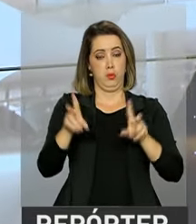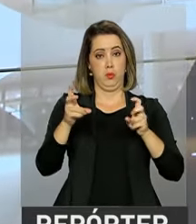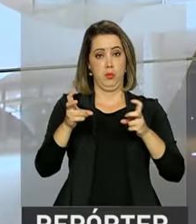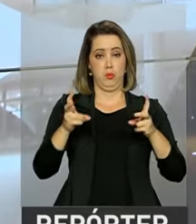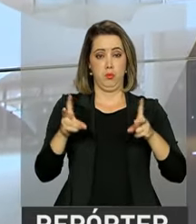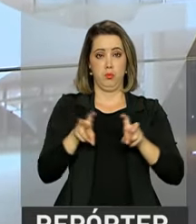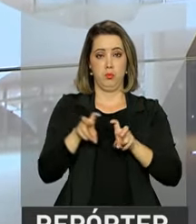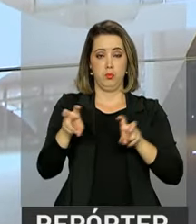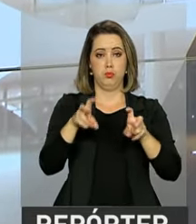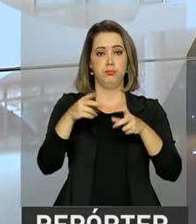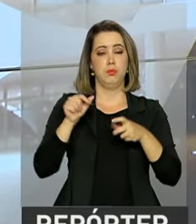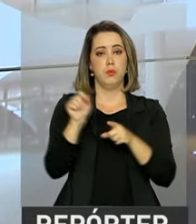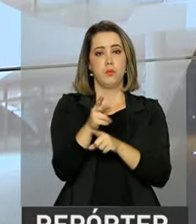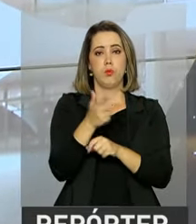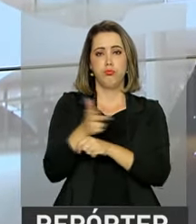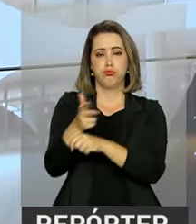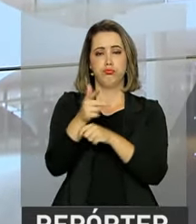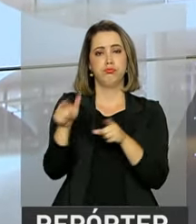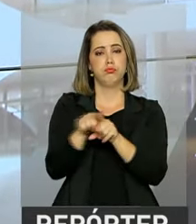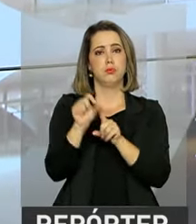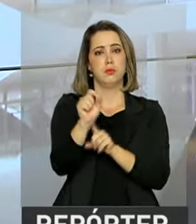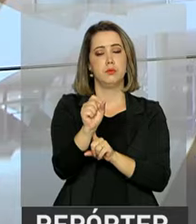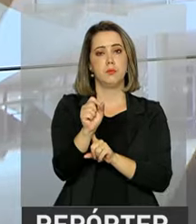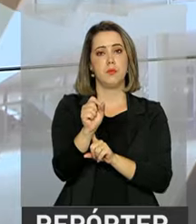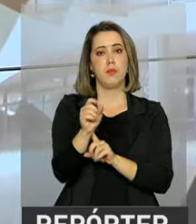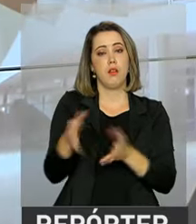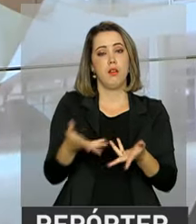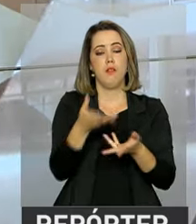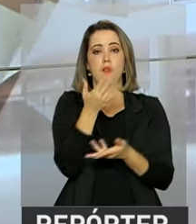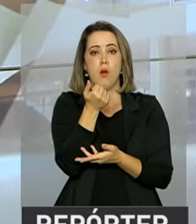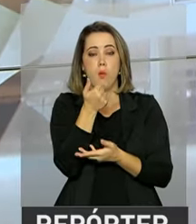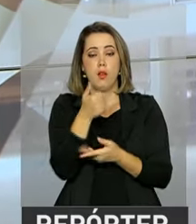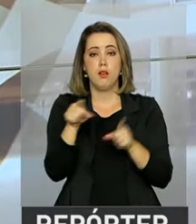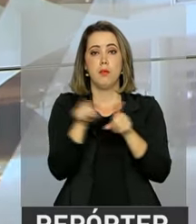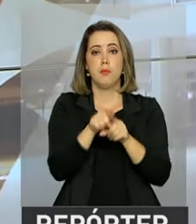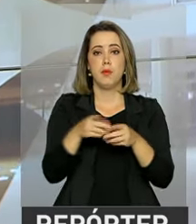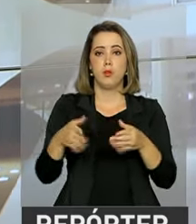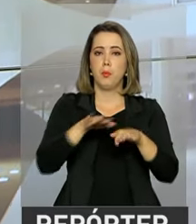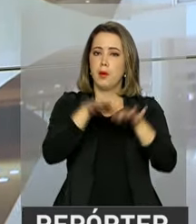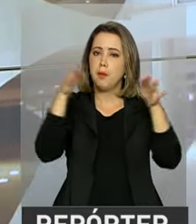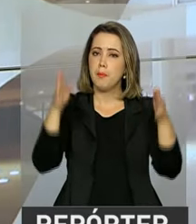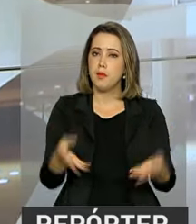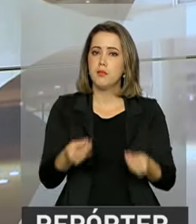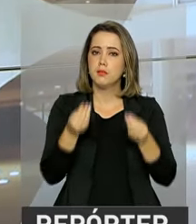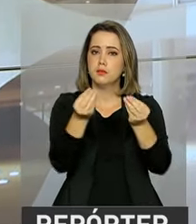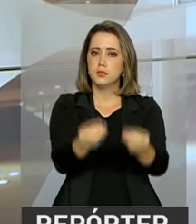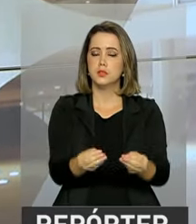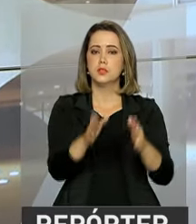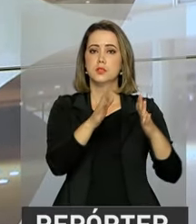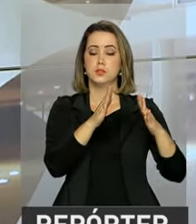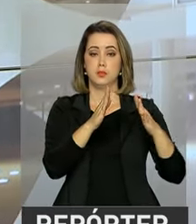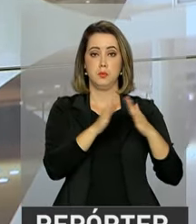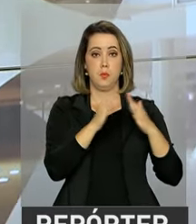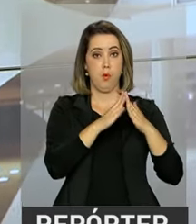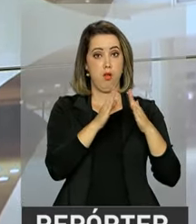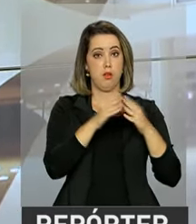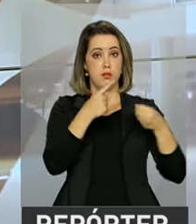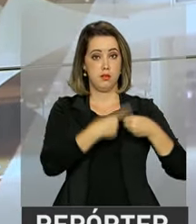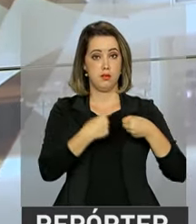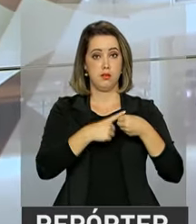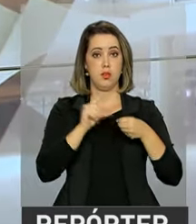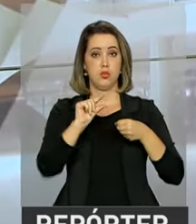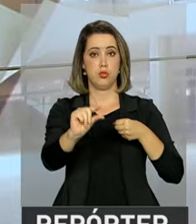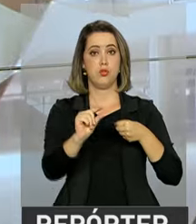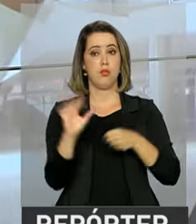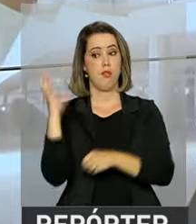mesa e proporcionar uma refeição saudável para a família. Quem mora na cidade e tem pouco espaço verde também pode